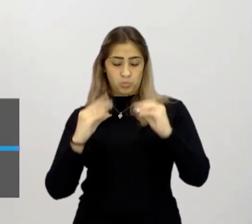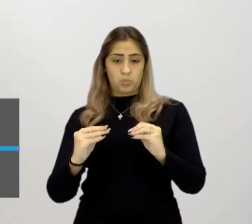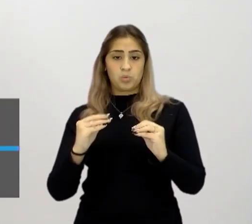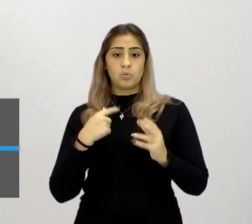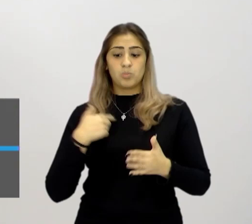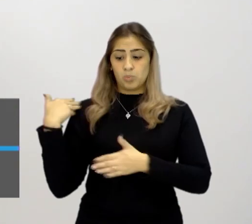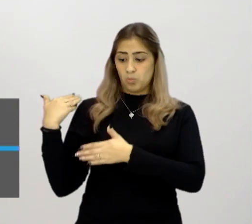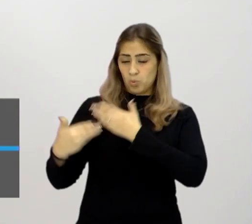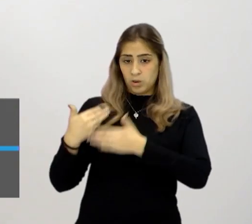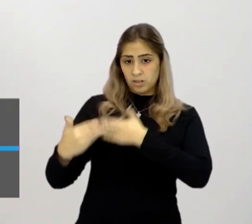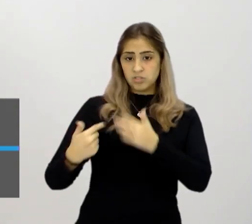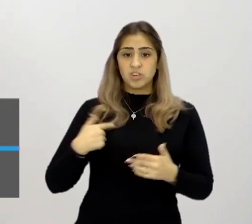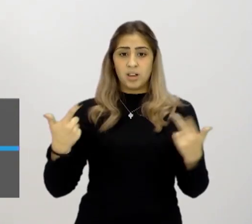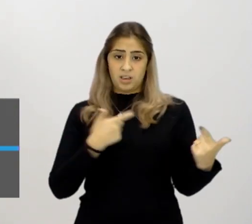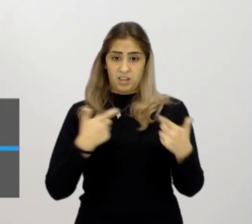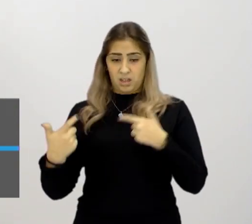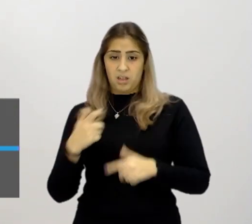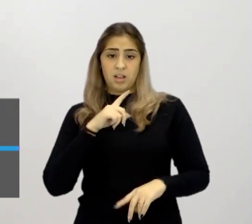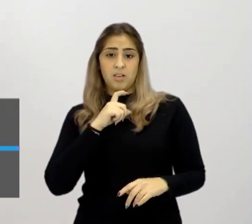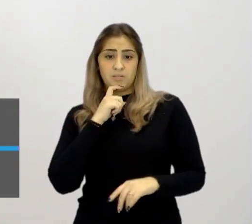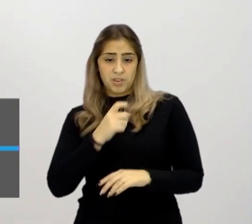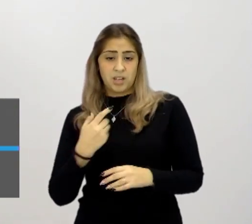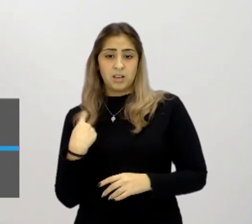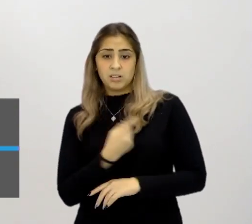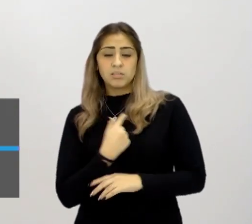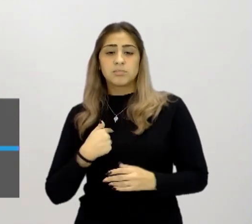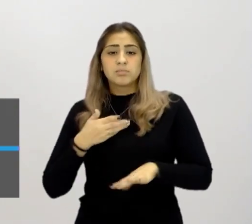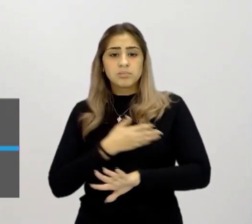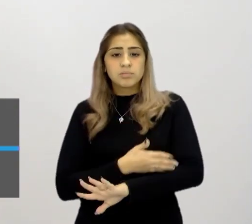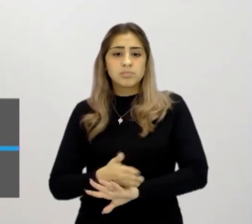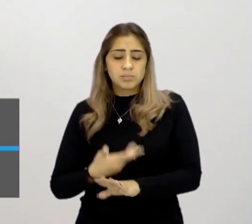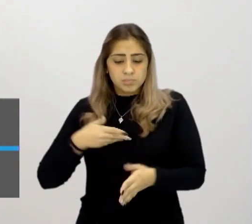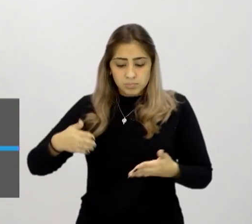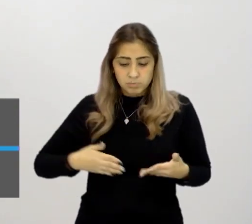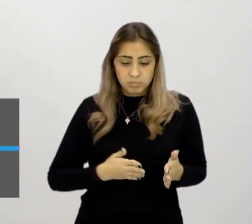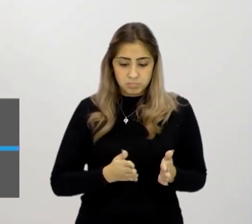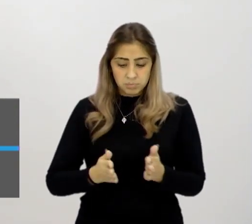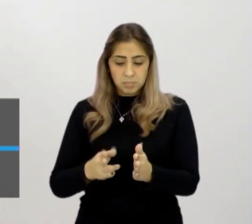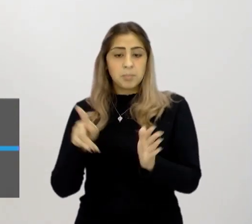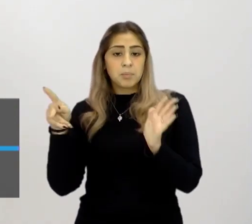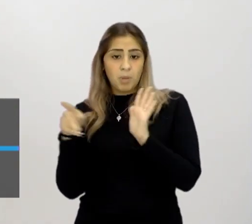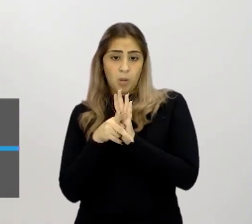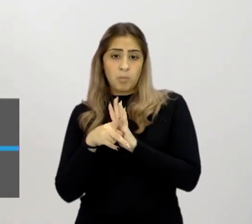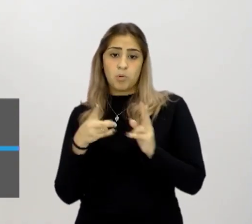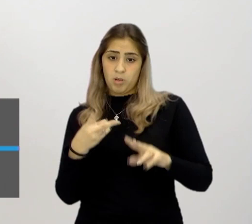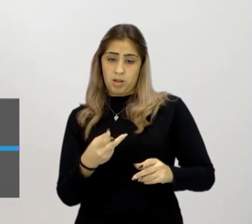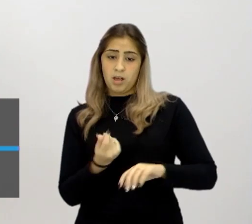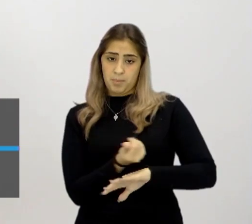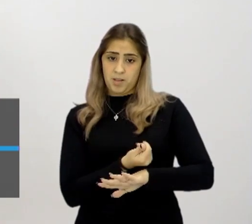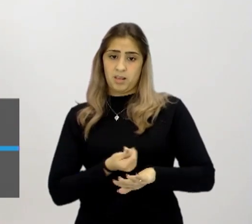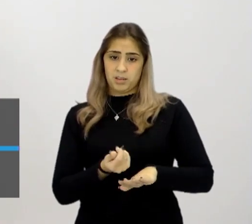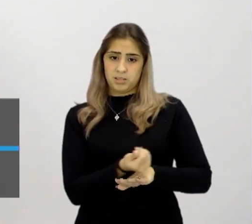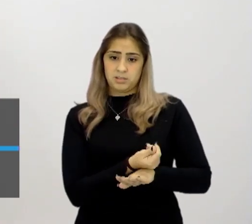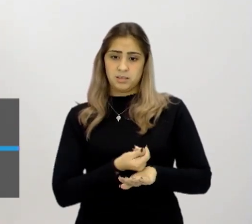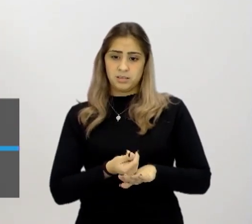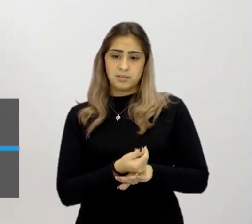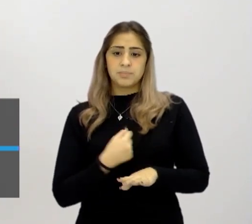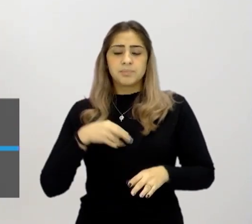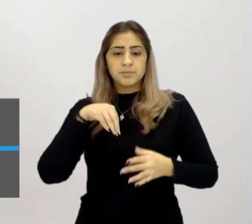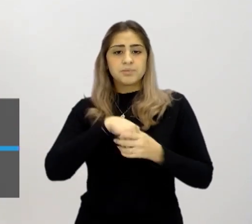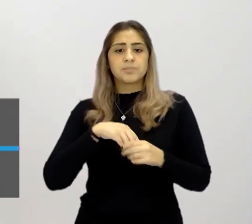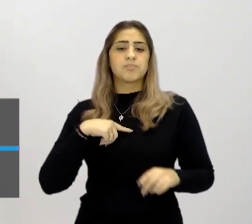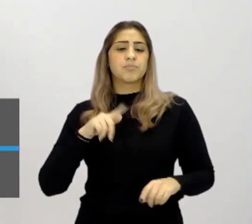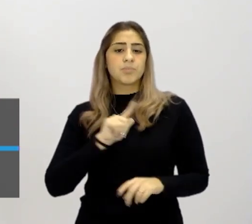Guerra Fria, a América Latina ela permanece ali no alinhamento capitalista. Então, assim, dentro do cenário da Guerra Fria,